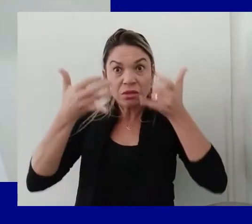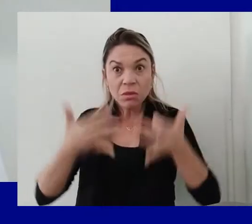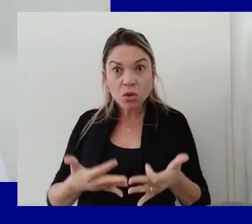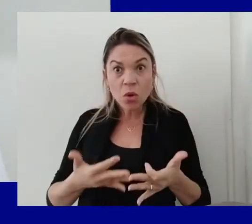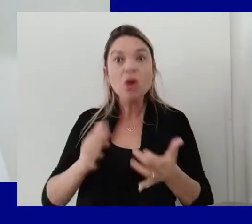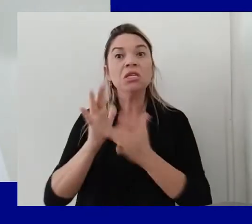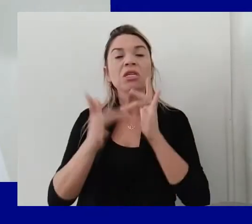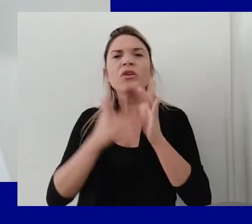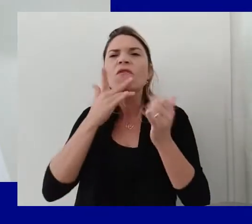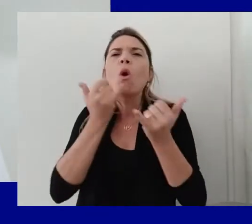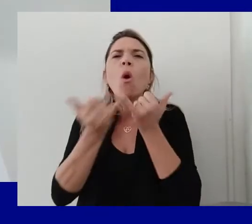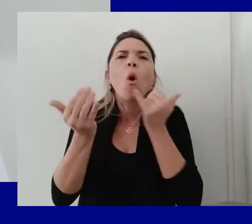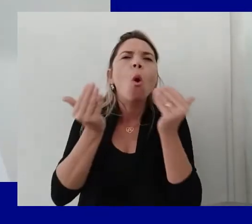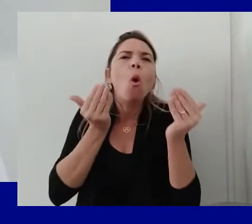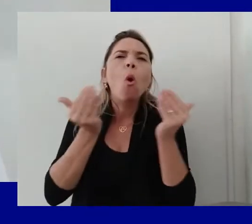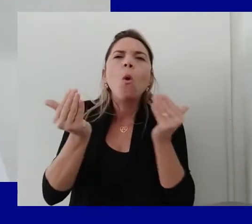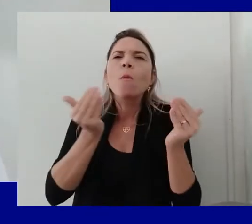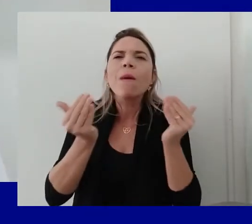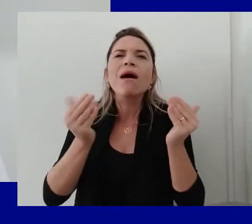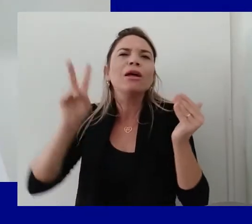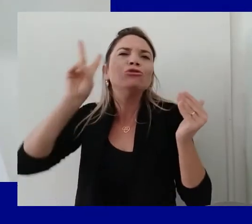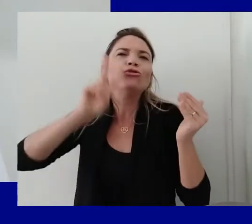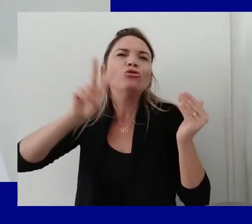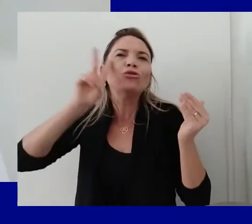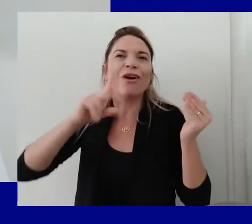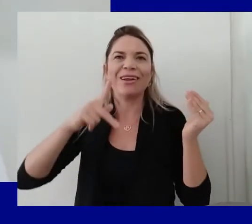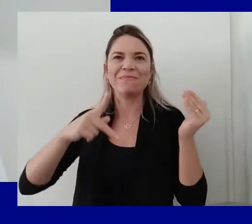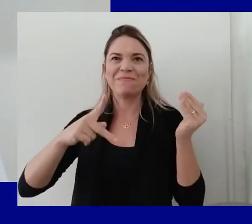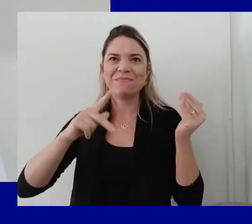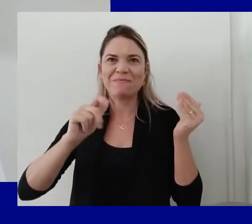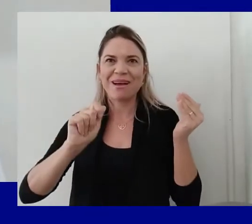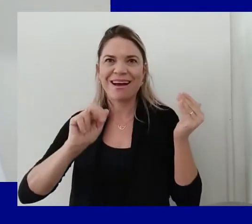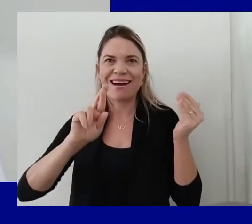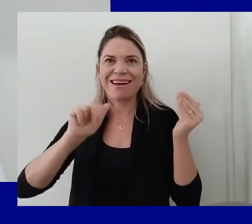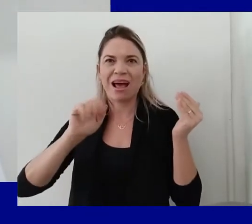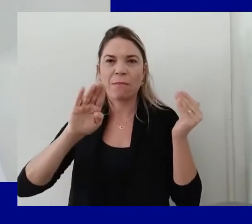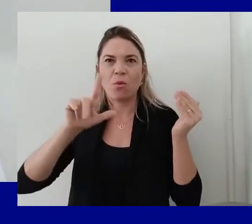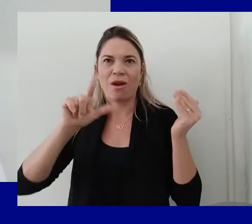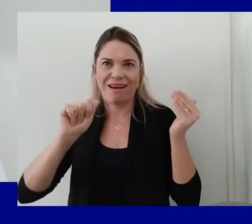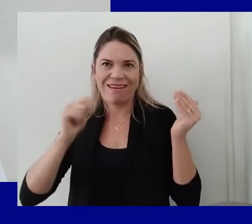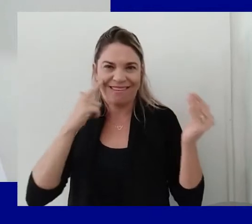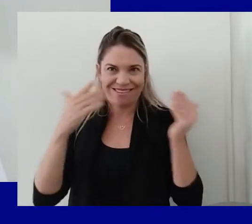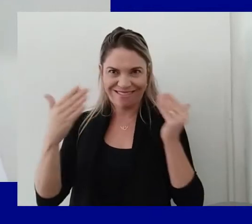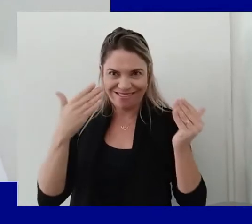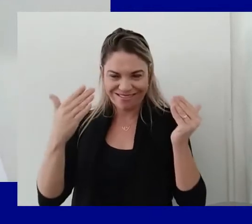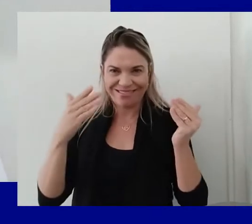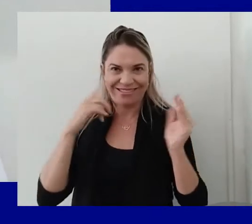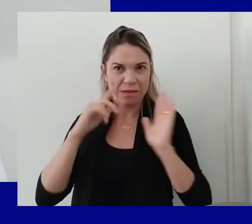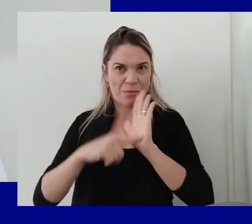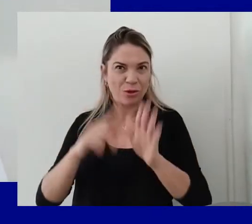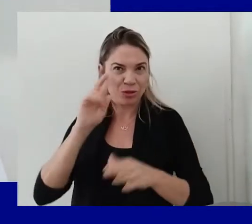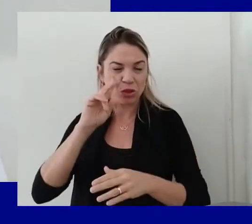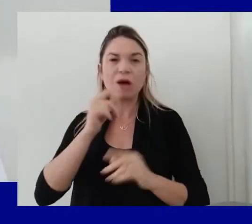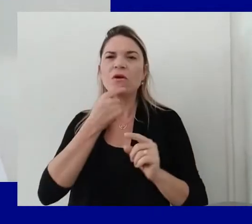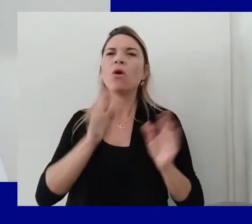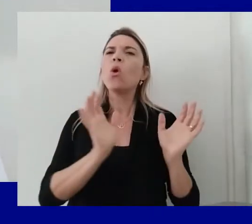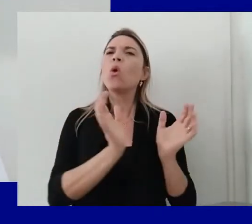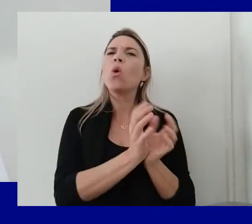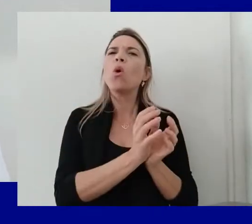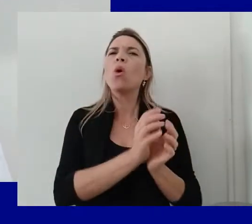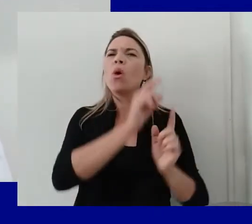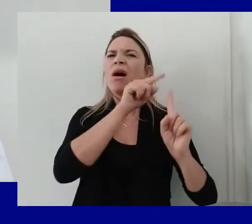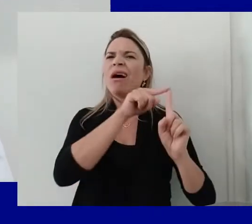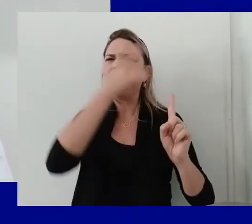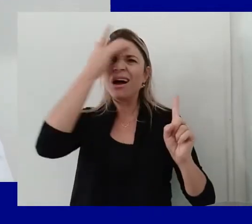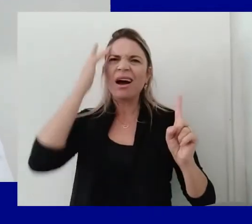parábola onde ele contrasta o fariseu e o publicano. O fariseu